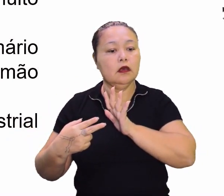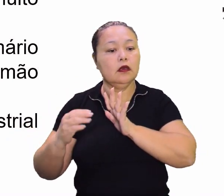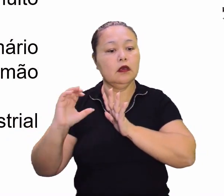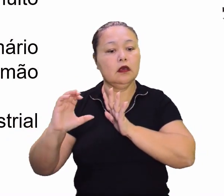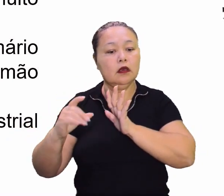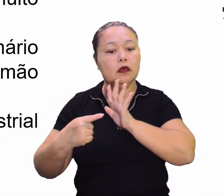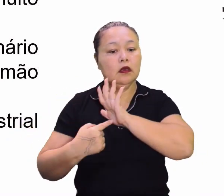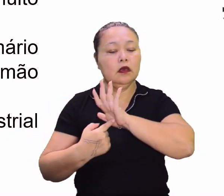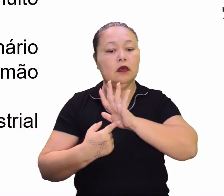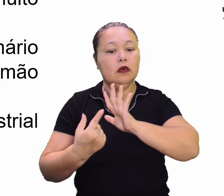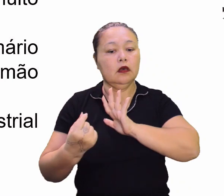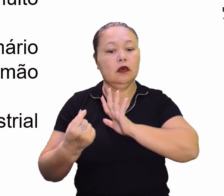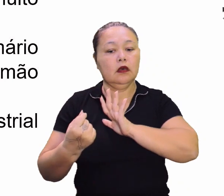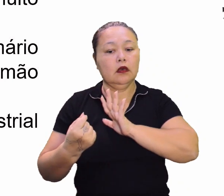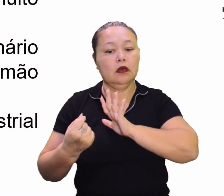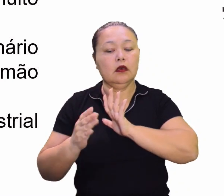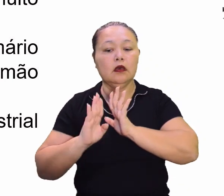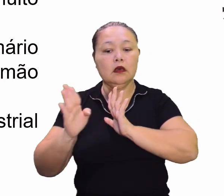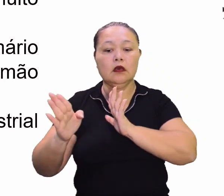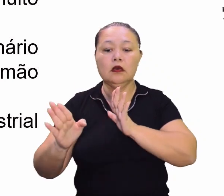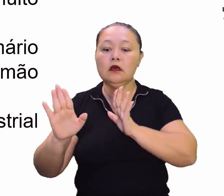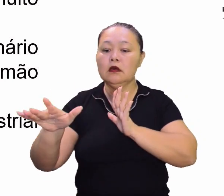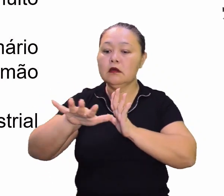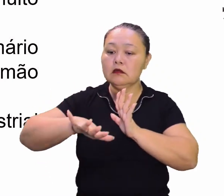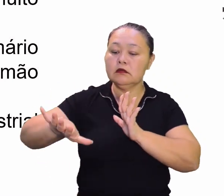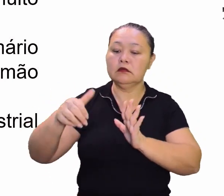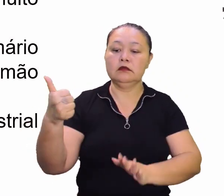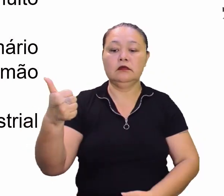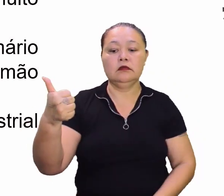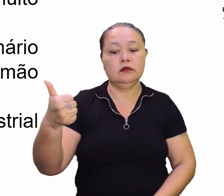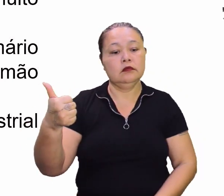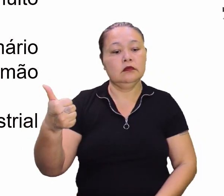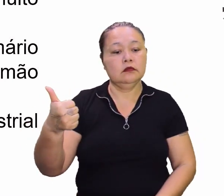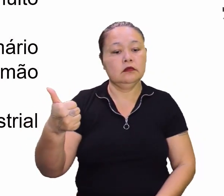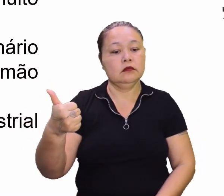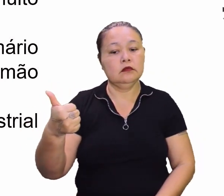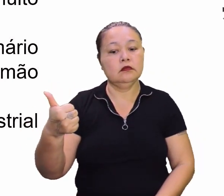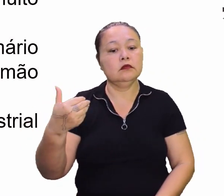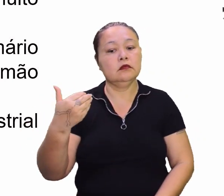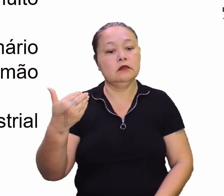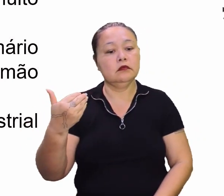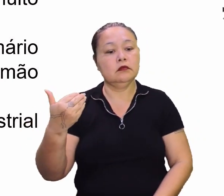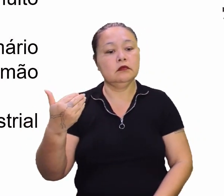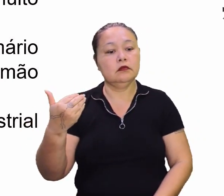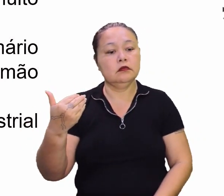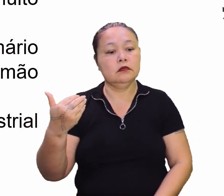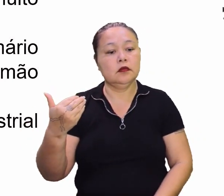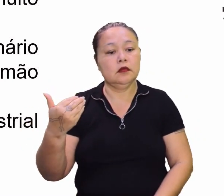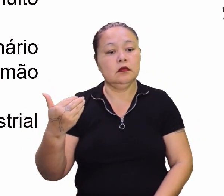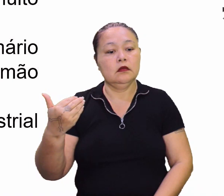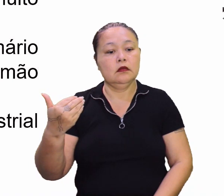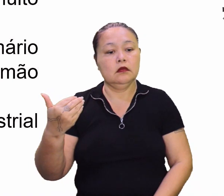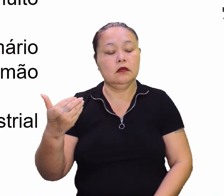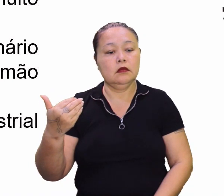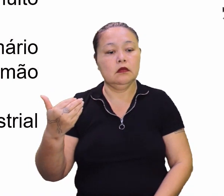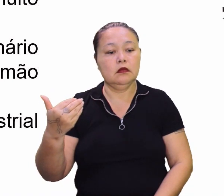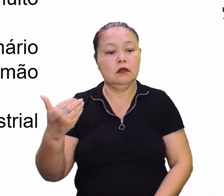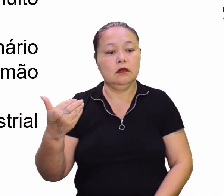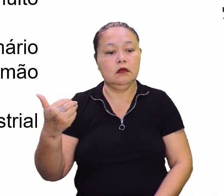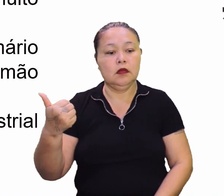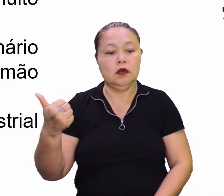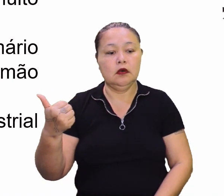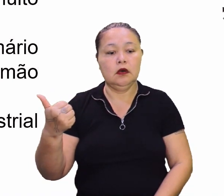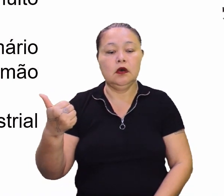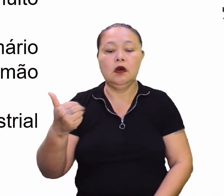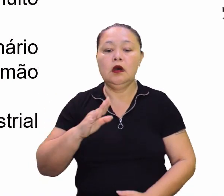C, apresentar economia baseada no setor primário, coloquei o C, professor Jorge, no setor primário